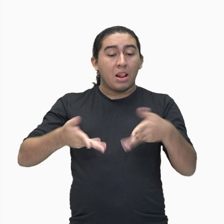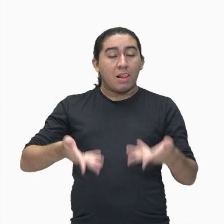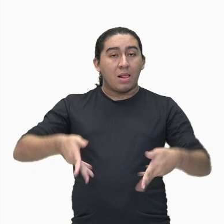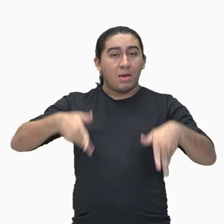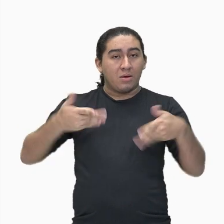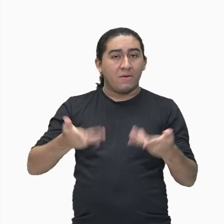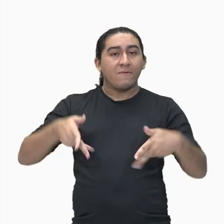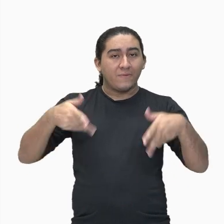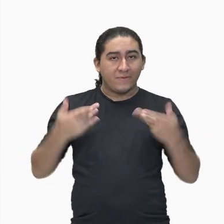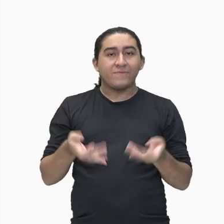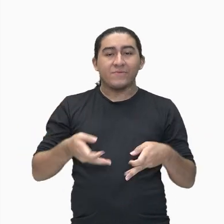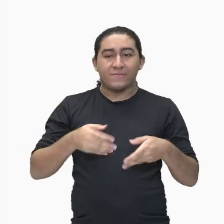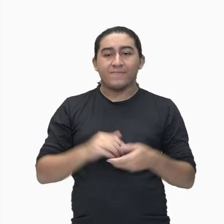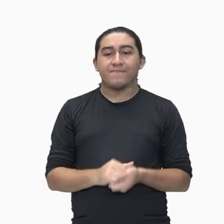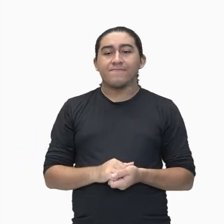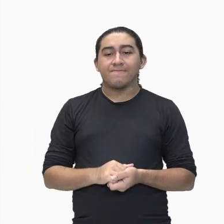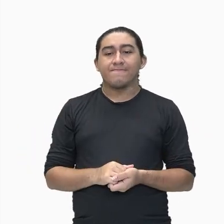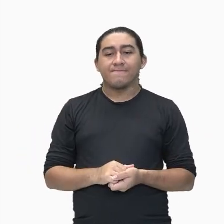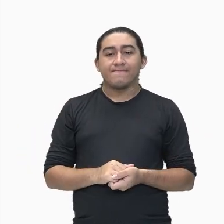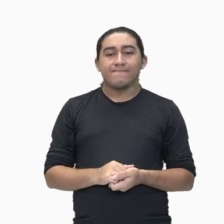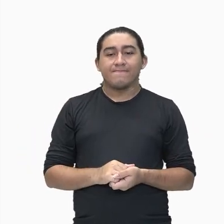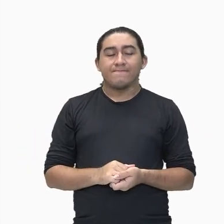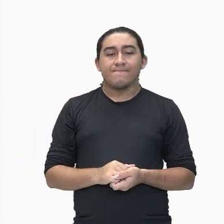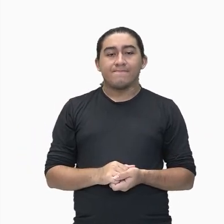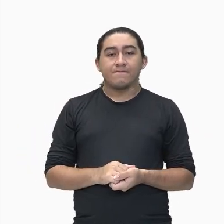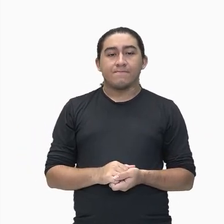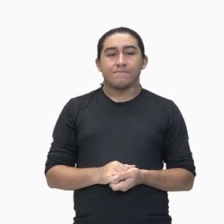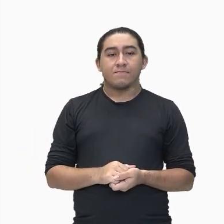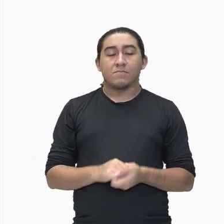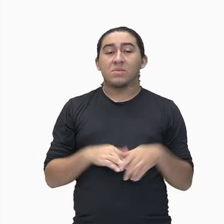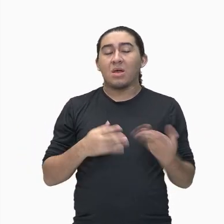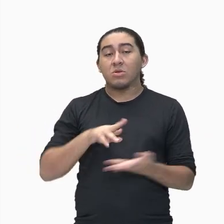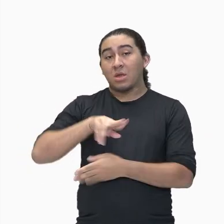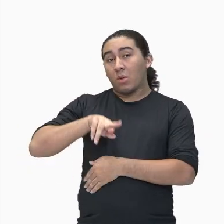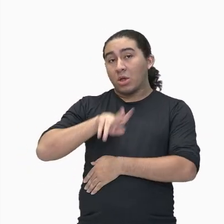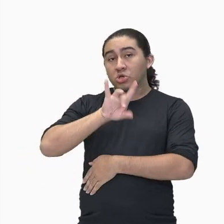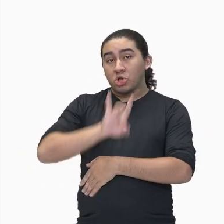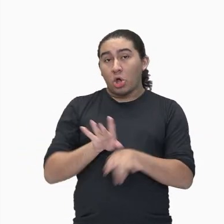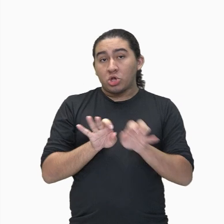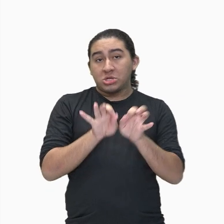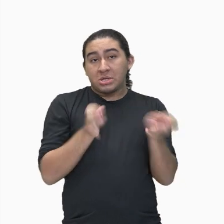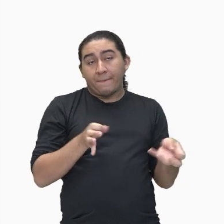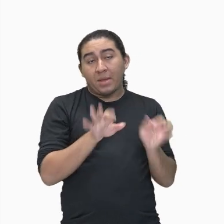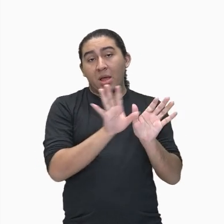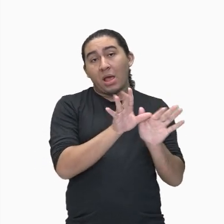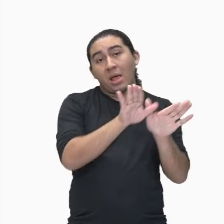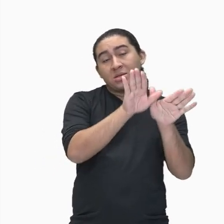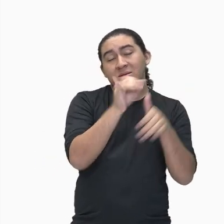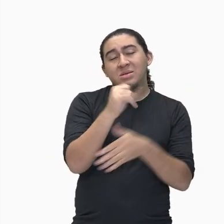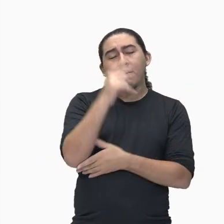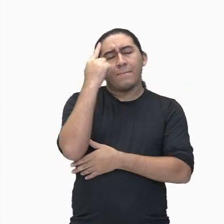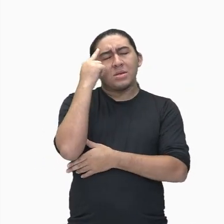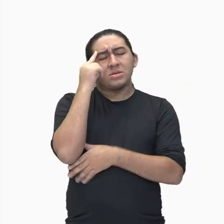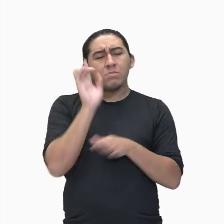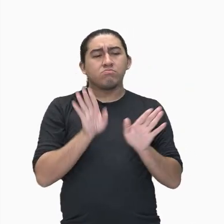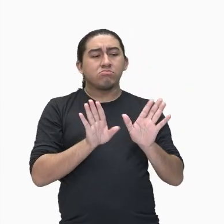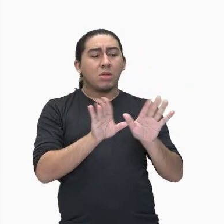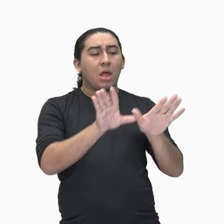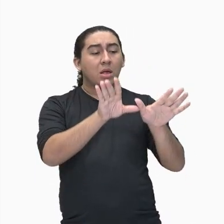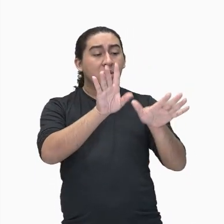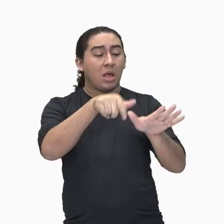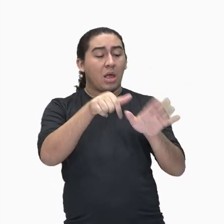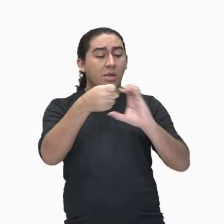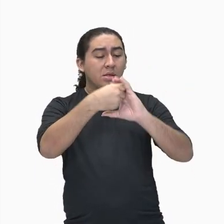asas longas, asas leves. Então, não é somente uma asa. Quando eu coloco asa, né, você